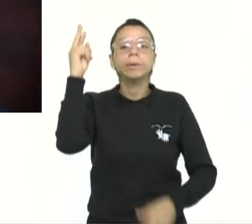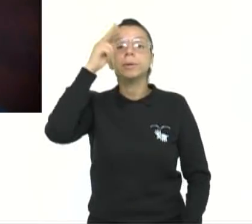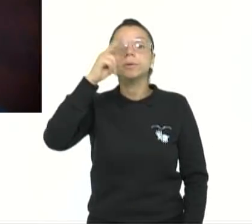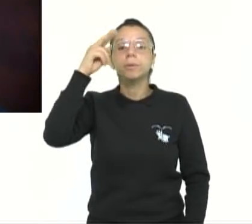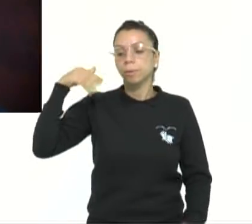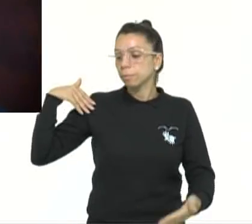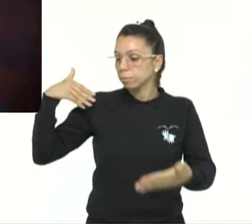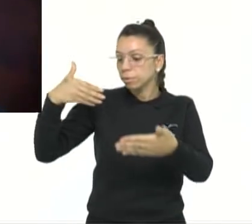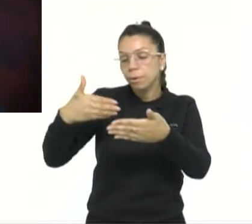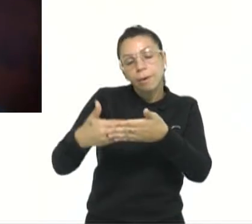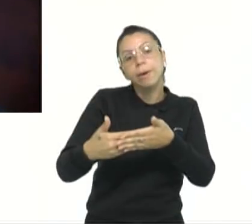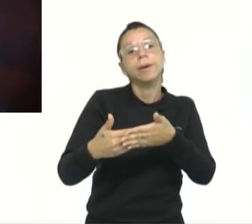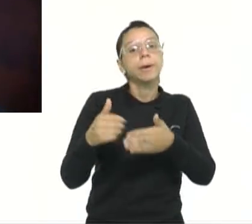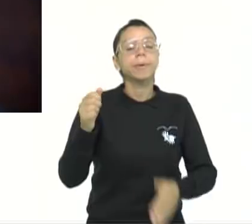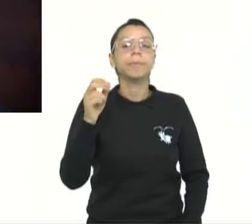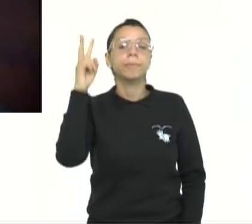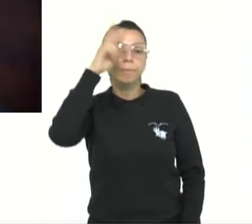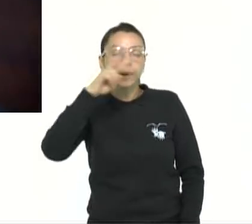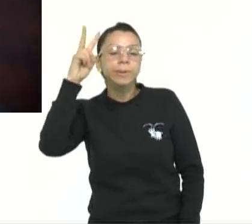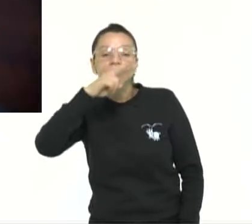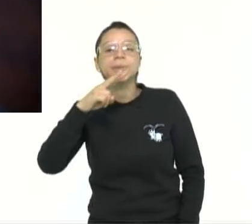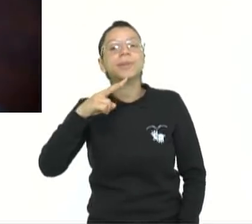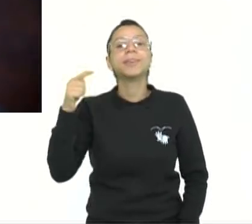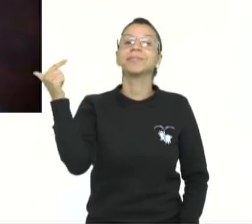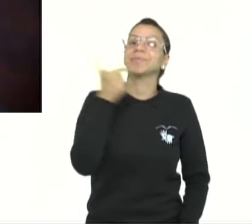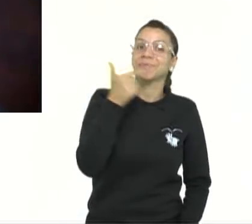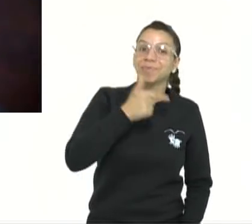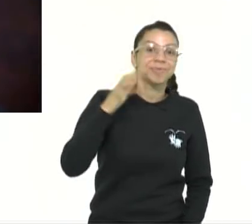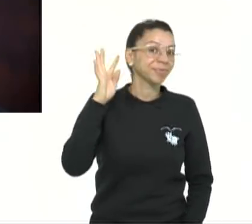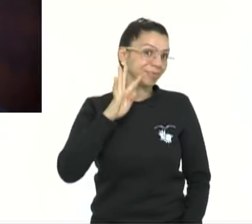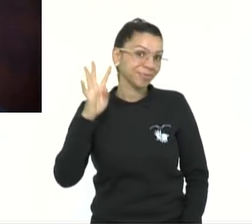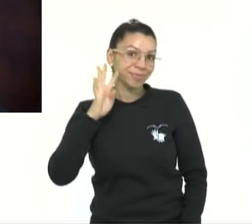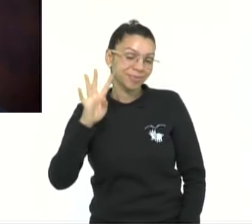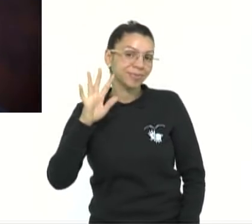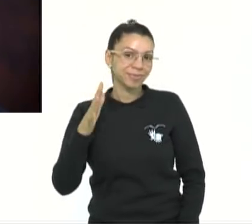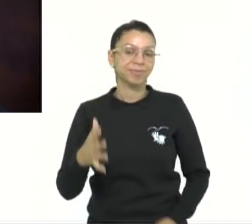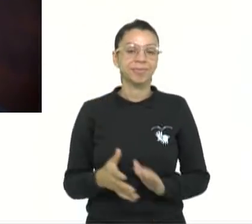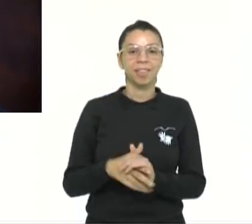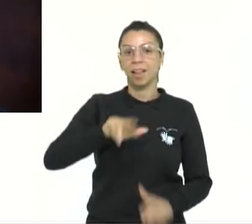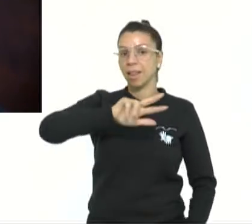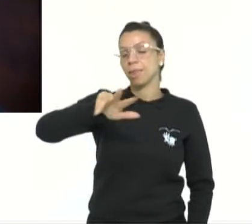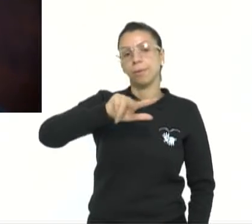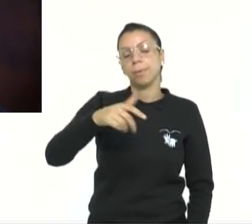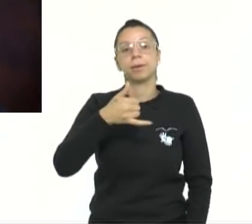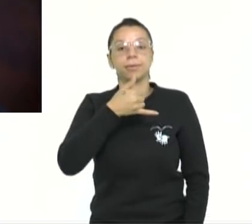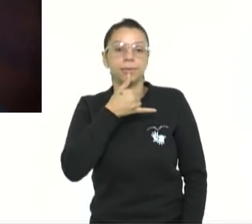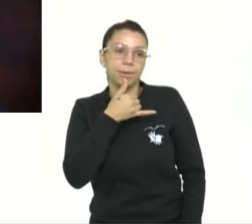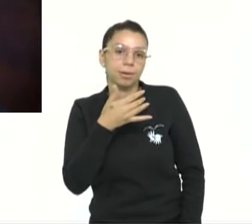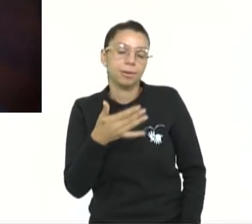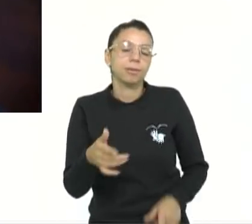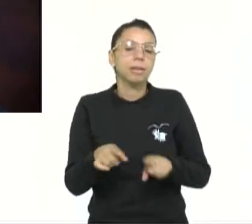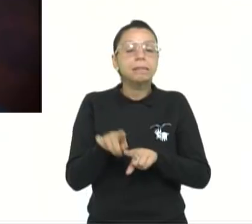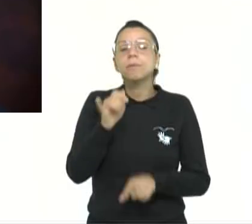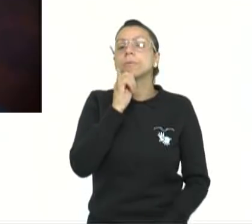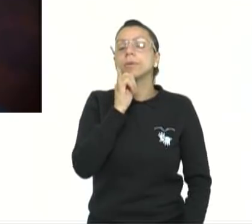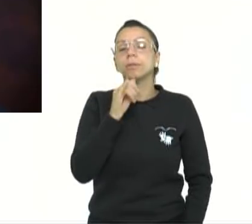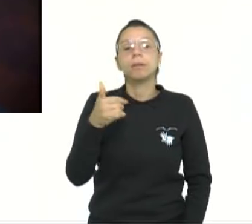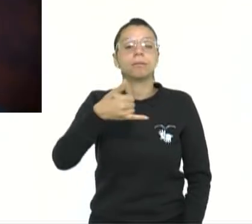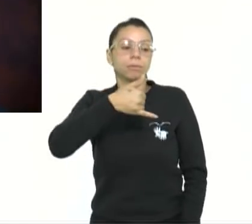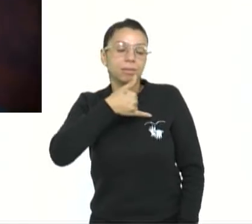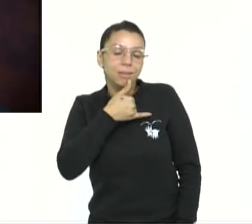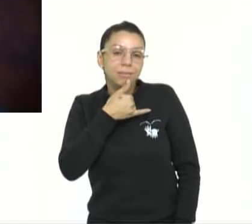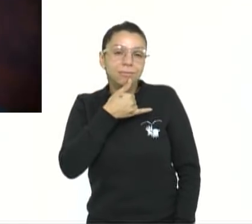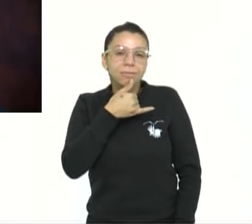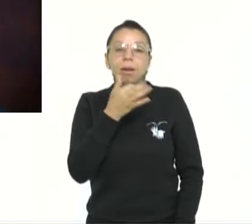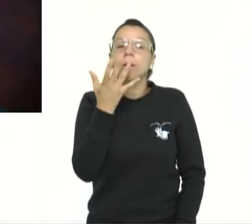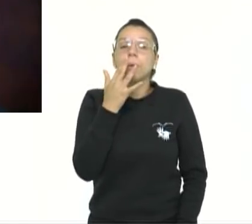história mais divertida, mais para cima, né? Não é uma história tão melancólica. Se fosse assim, seria um tom um pouco mais frio e